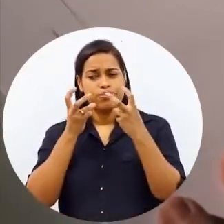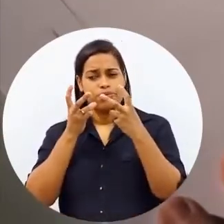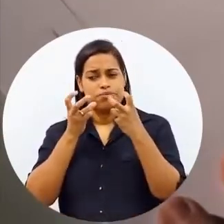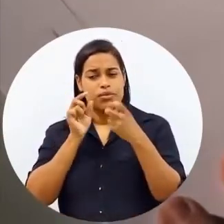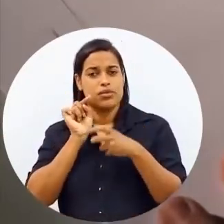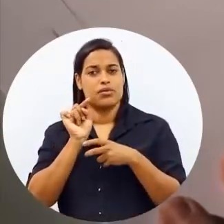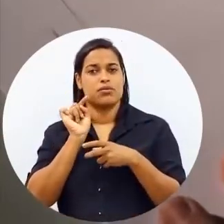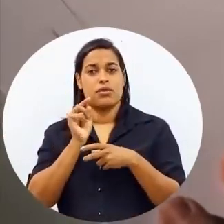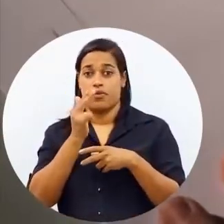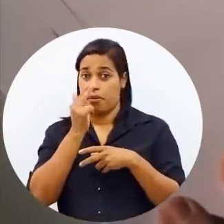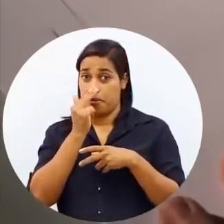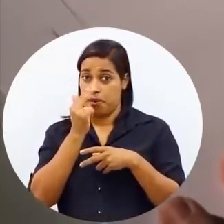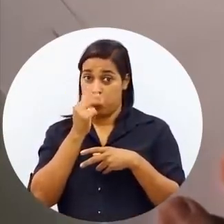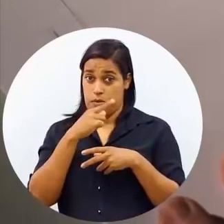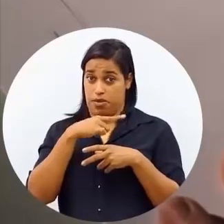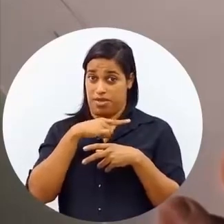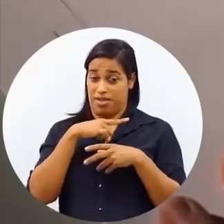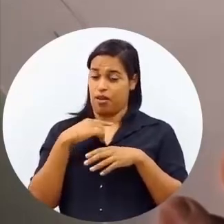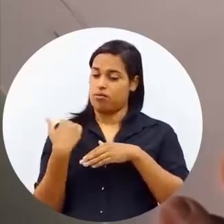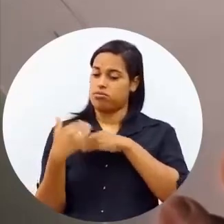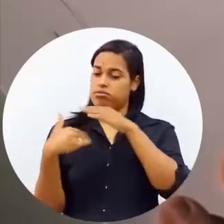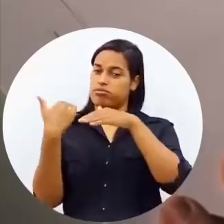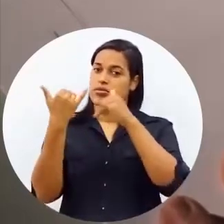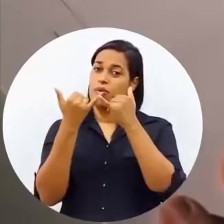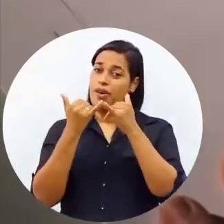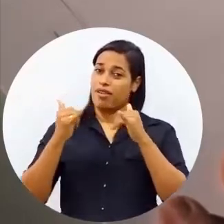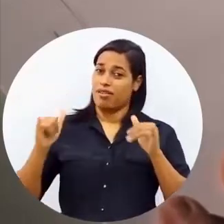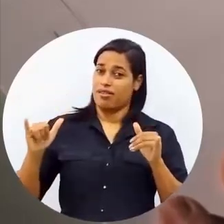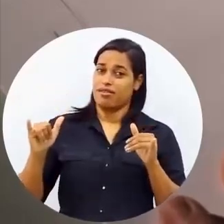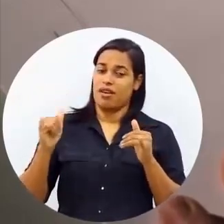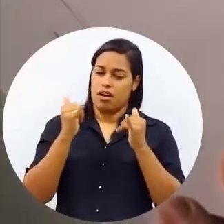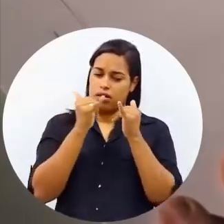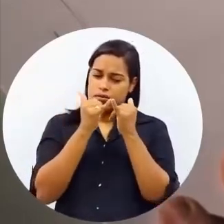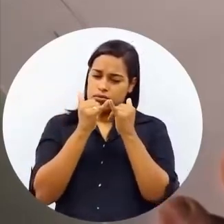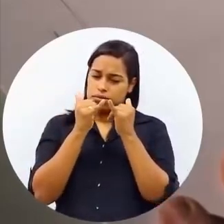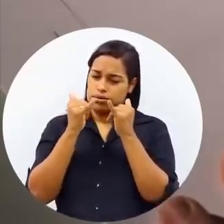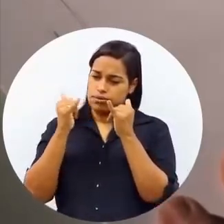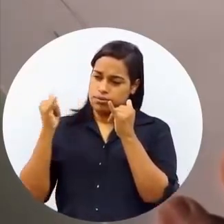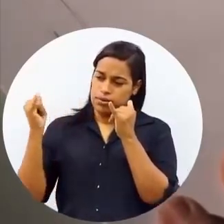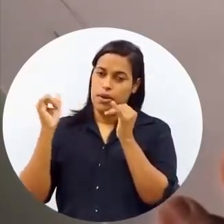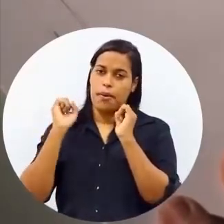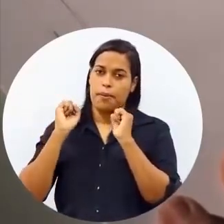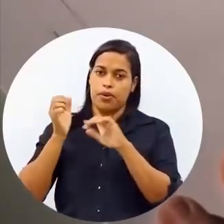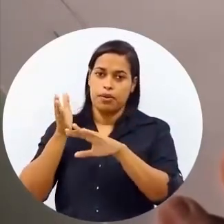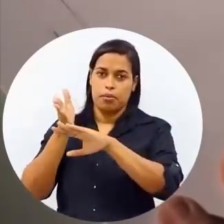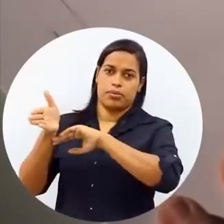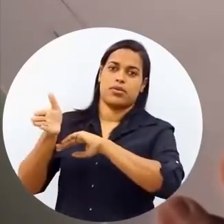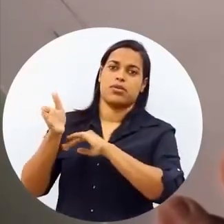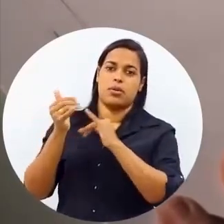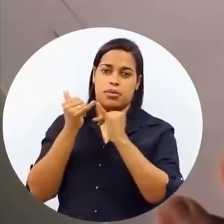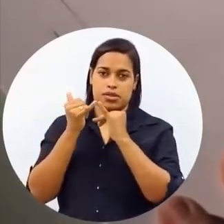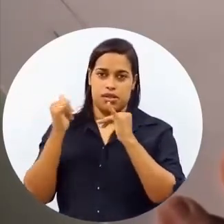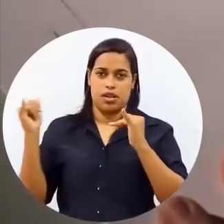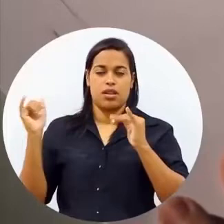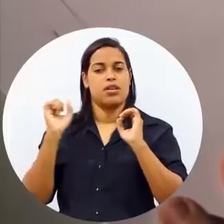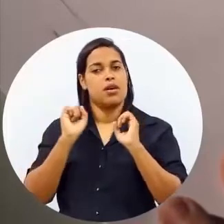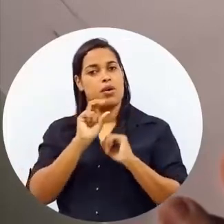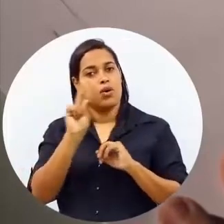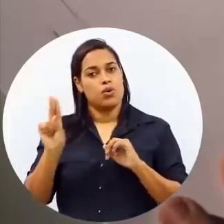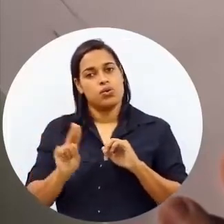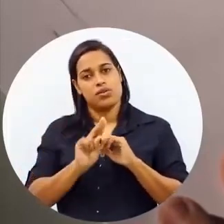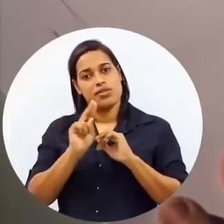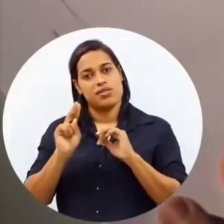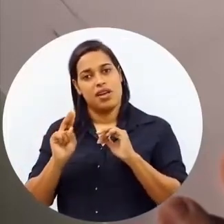Observem que mesmo tendo construído uma linha base retilínea, você pode ultrapassar essa linha. Você vai utilizar